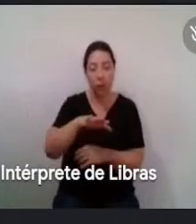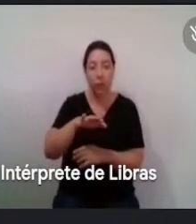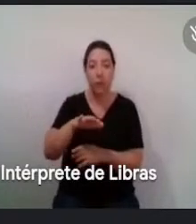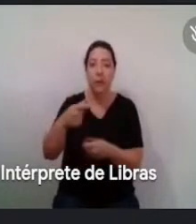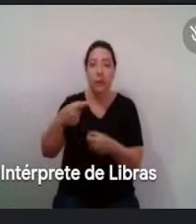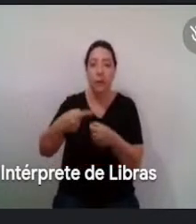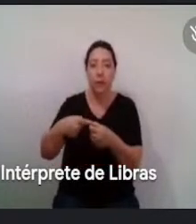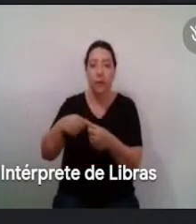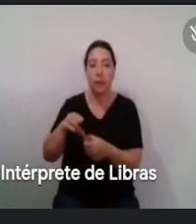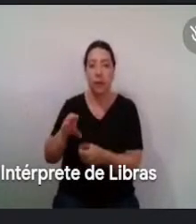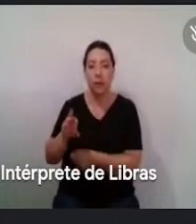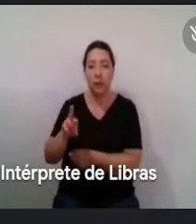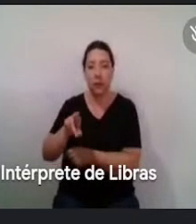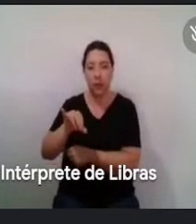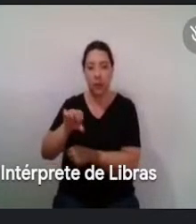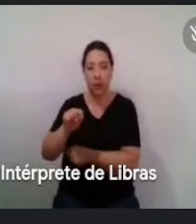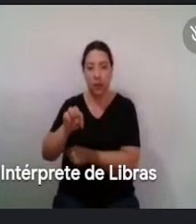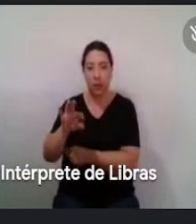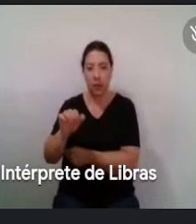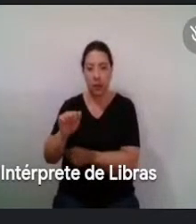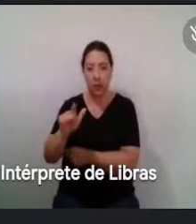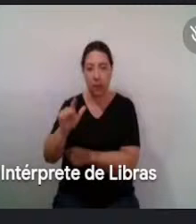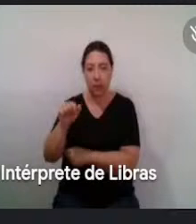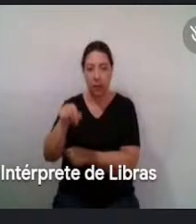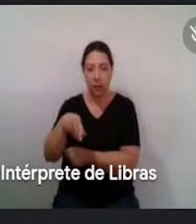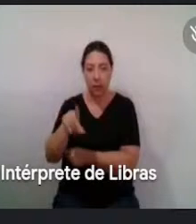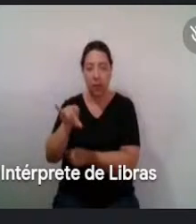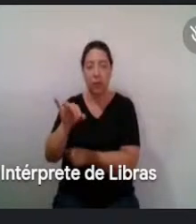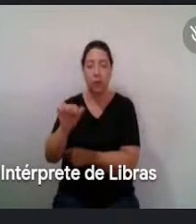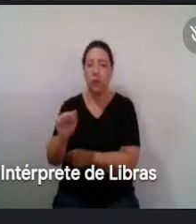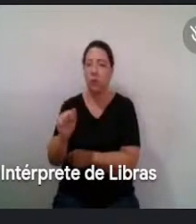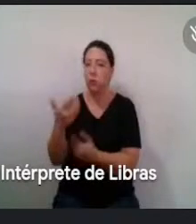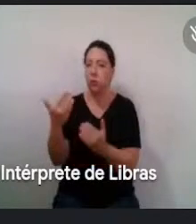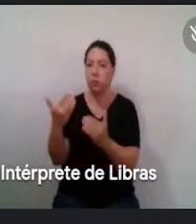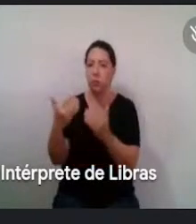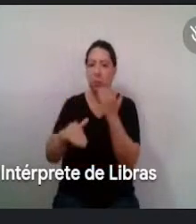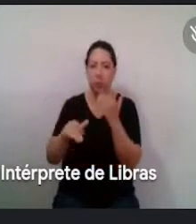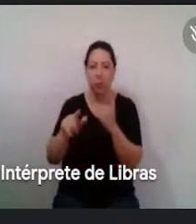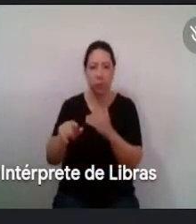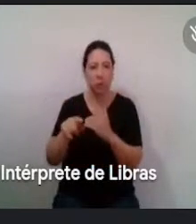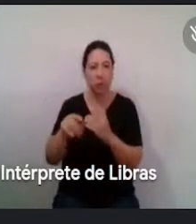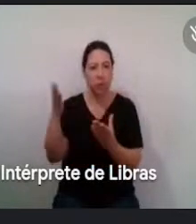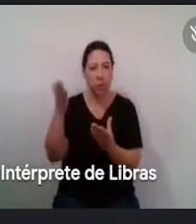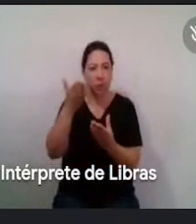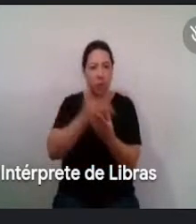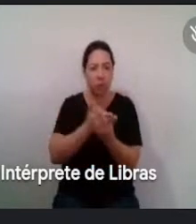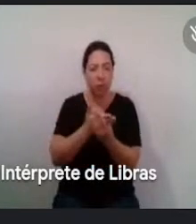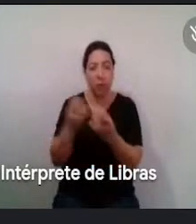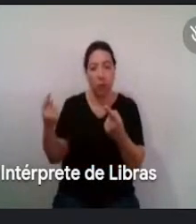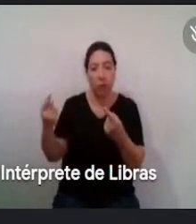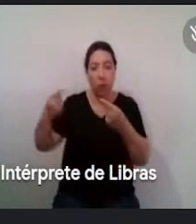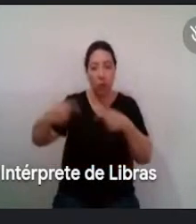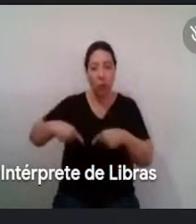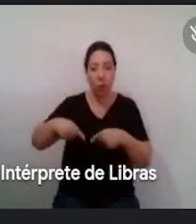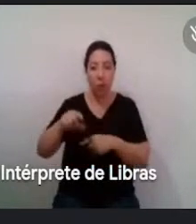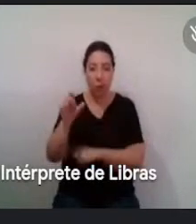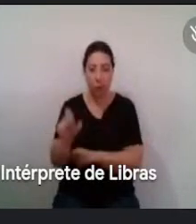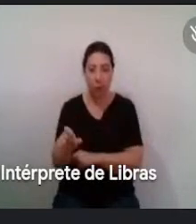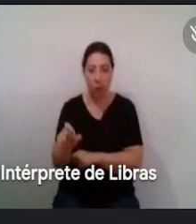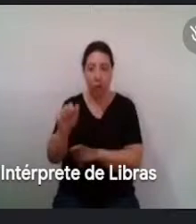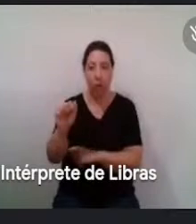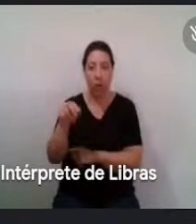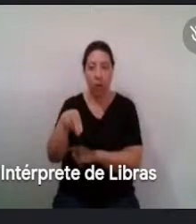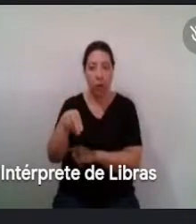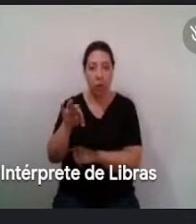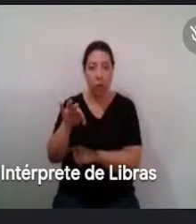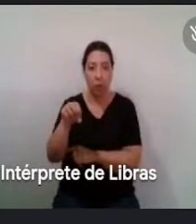julgou improcedente a ação de investigação judicial eleitoral ajuizada contra Antônio Propício